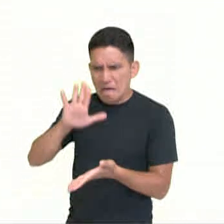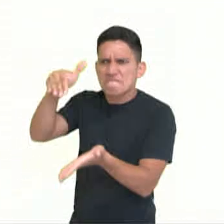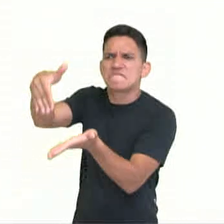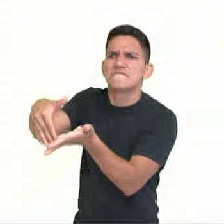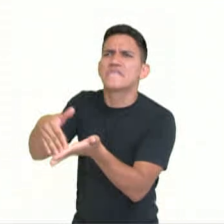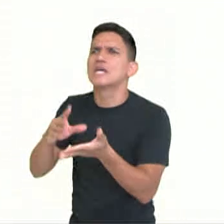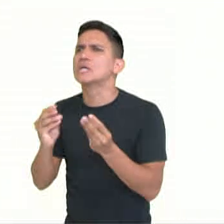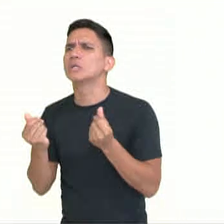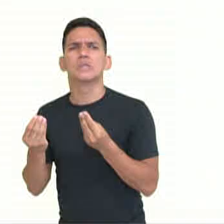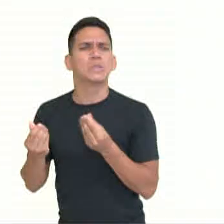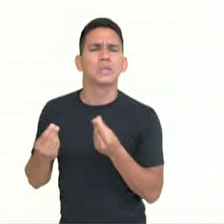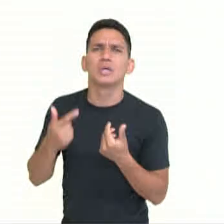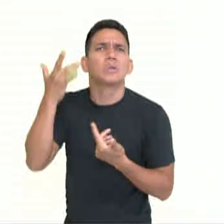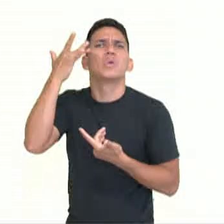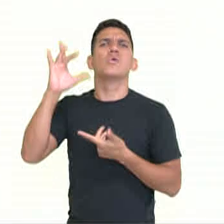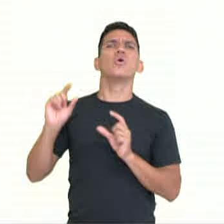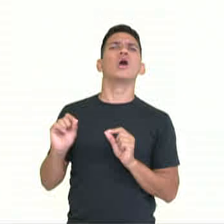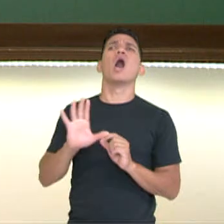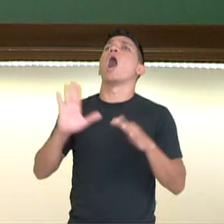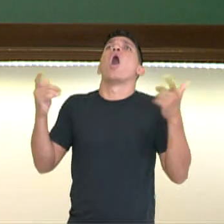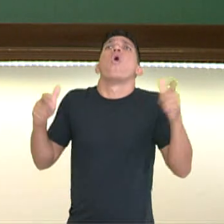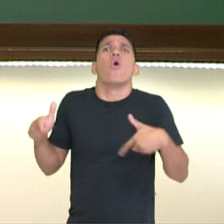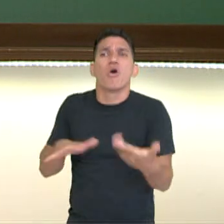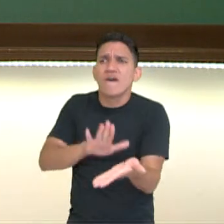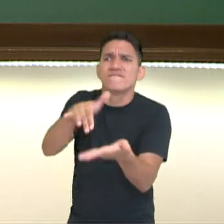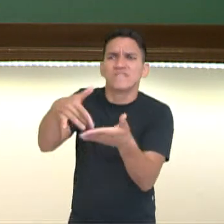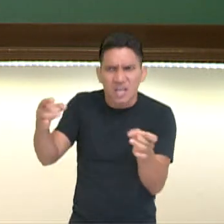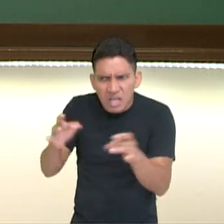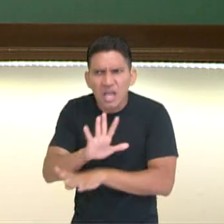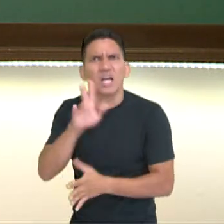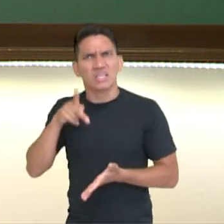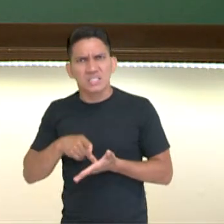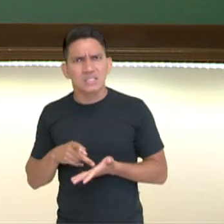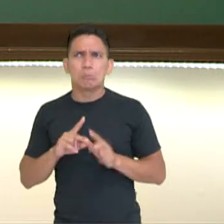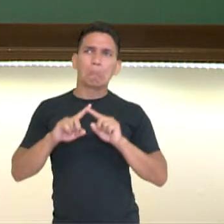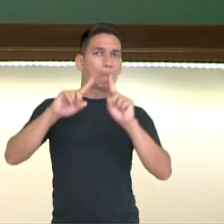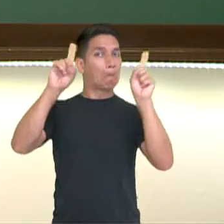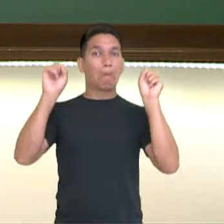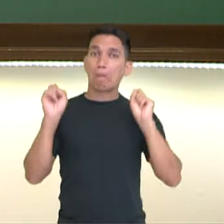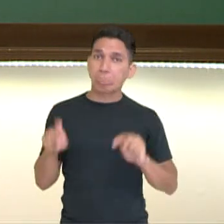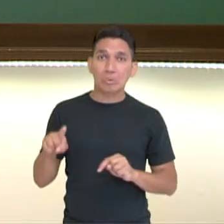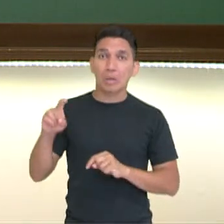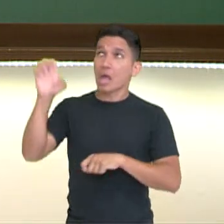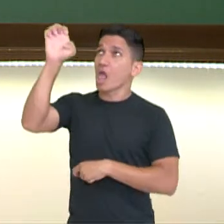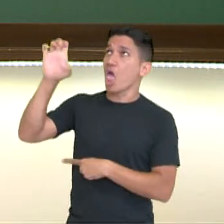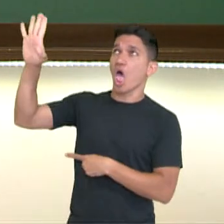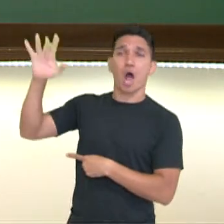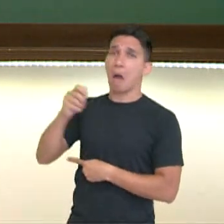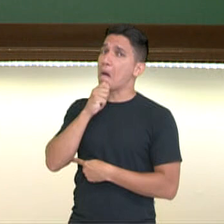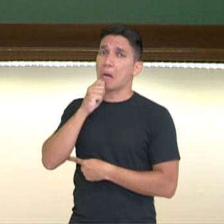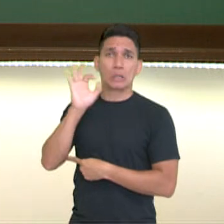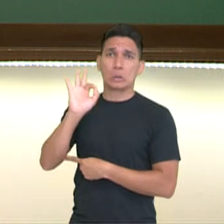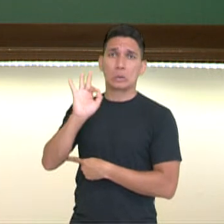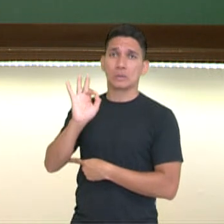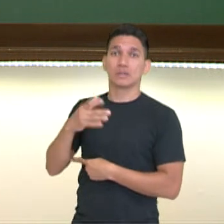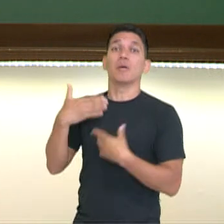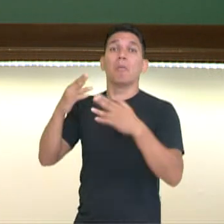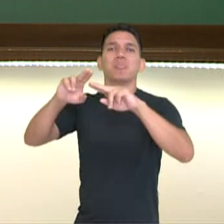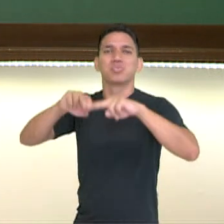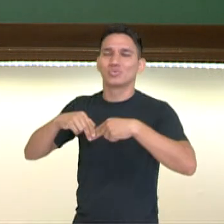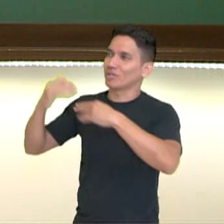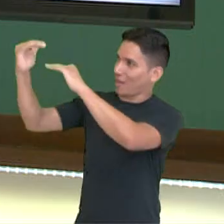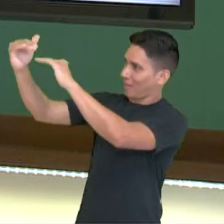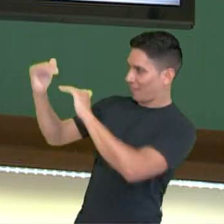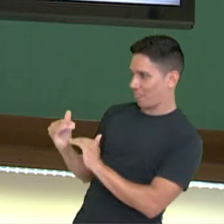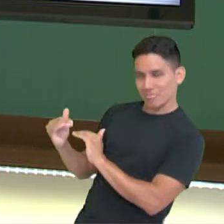em algum momento. Onde acabava a África? Será que ela acabava? Os europeus não conheciam. Tanto que na parte de baixo desse